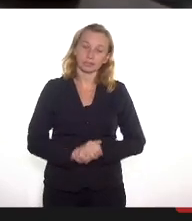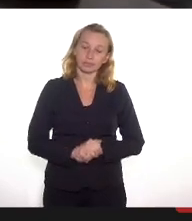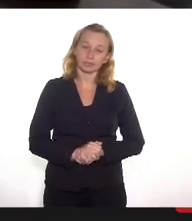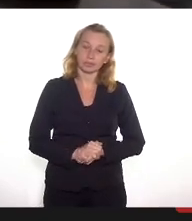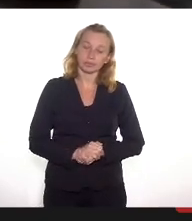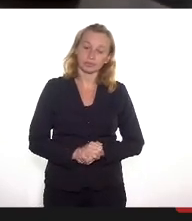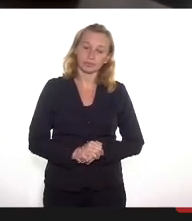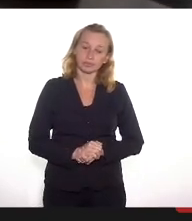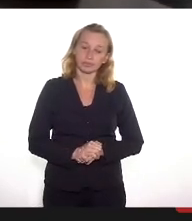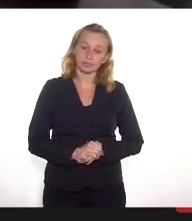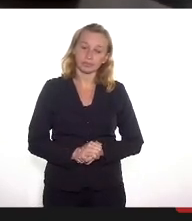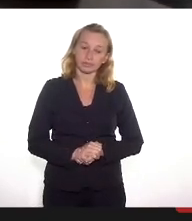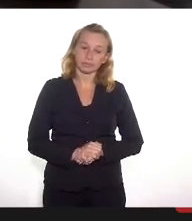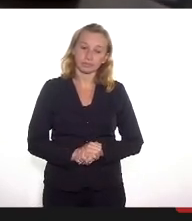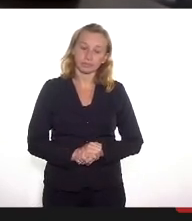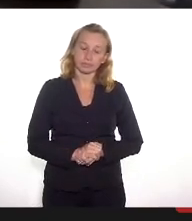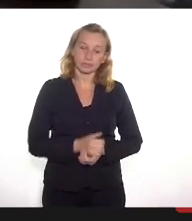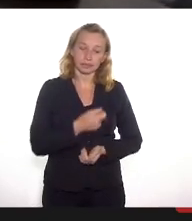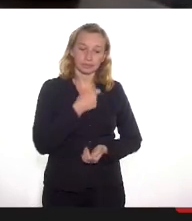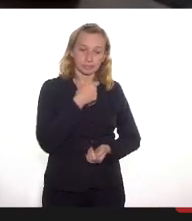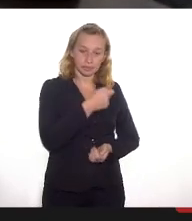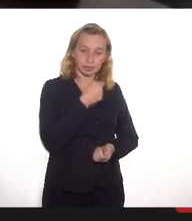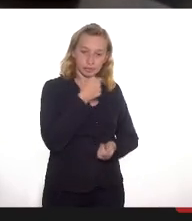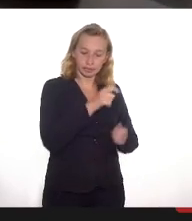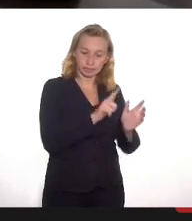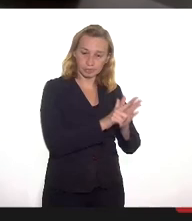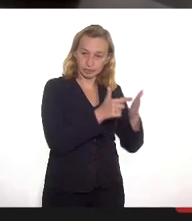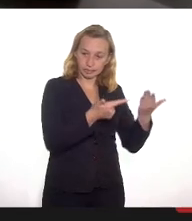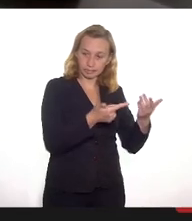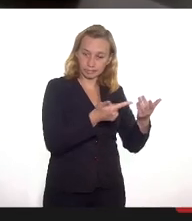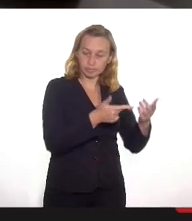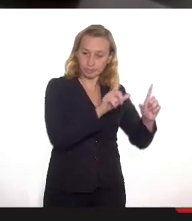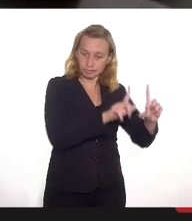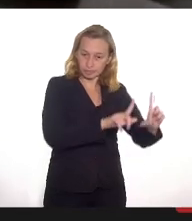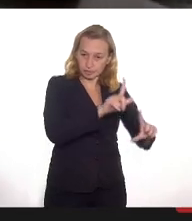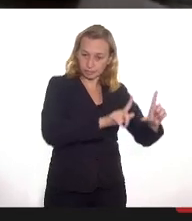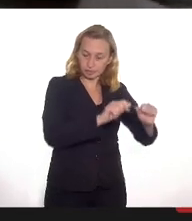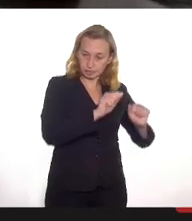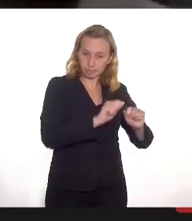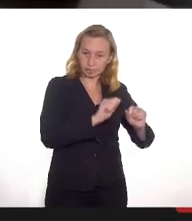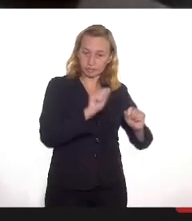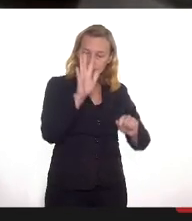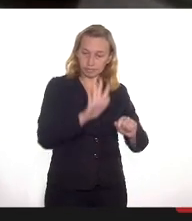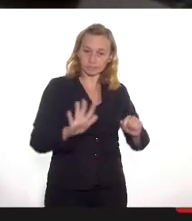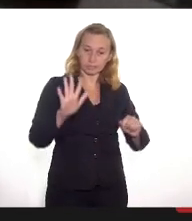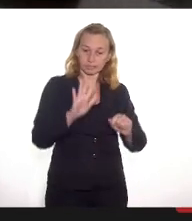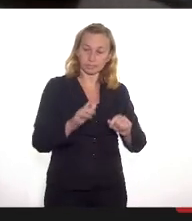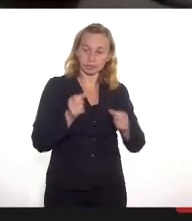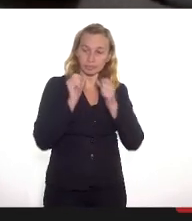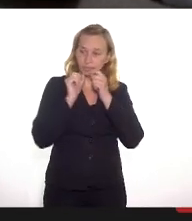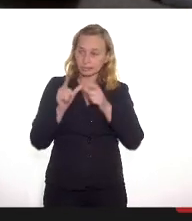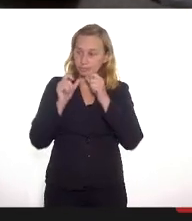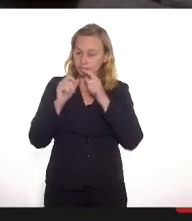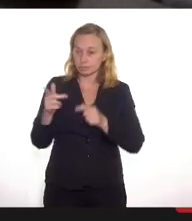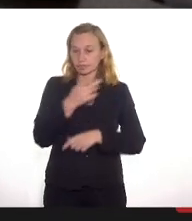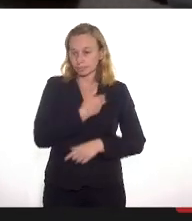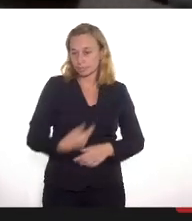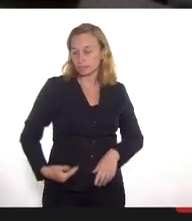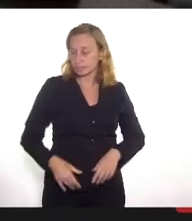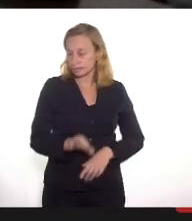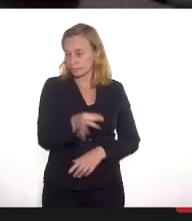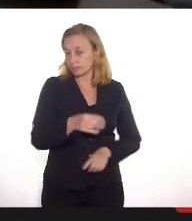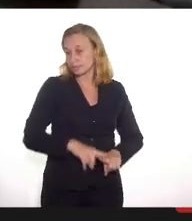da da Imprensa no geral a imprensa em geral ela ela que tinta bastante os governos